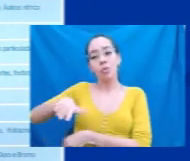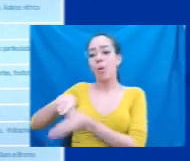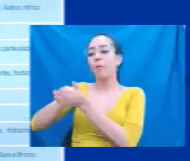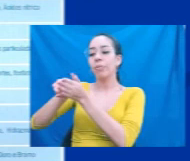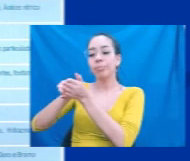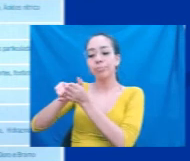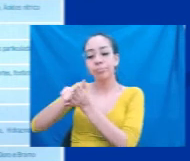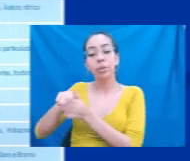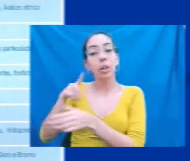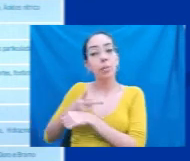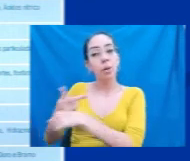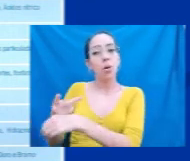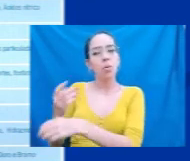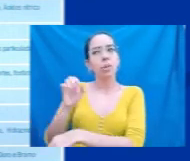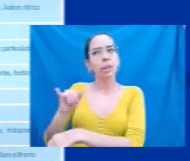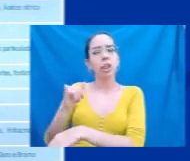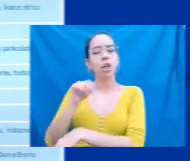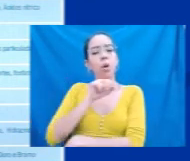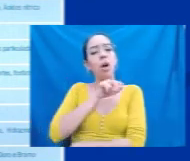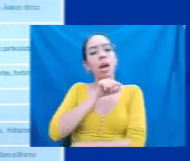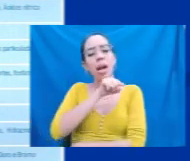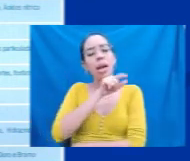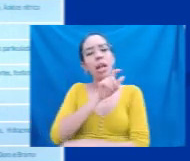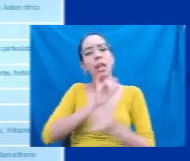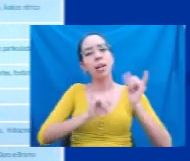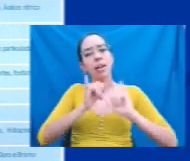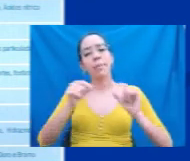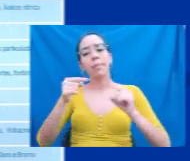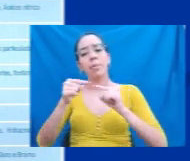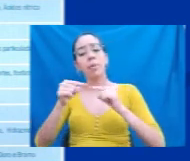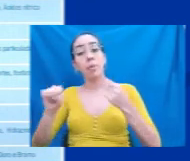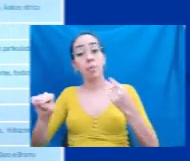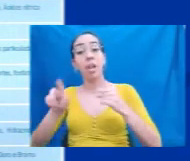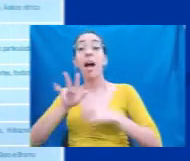incompatibilidade que eu tenho daquele produto. Só assim eu vou ter um armazenamento seguro, tá?